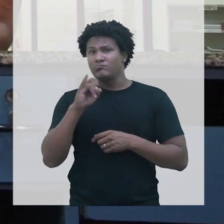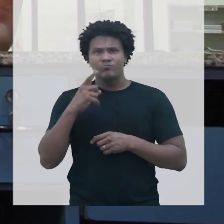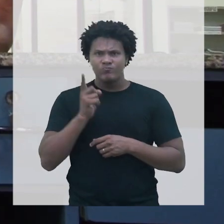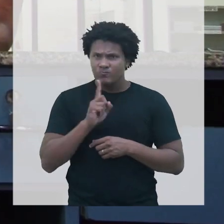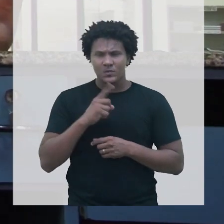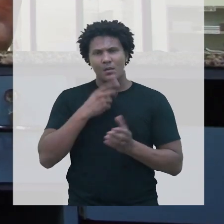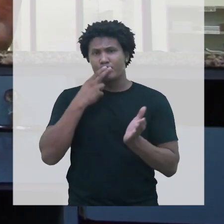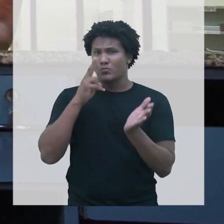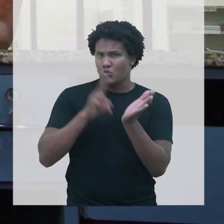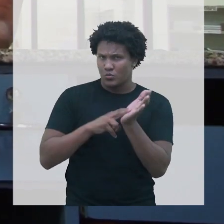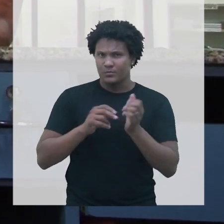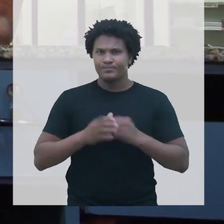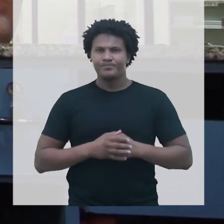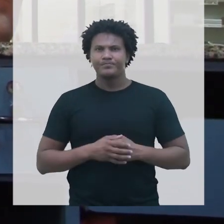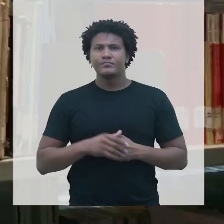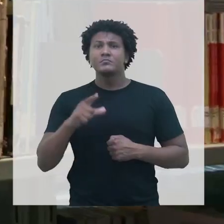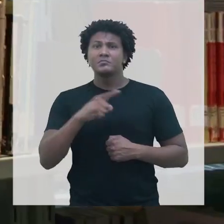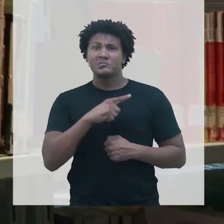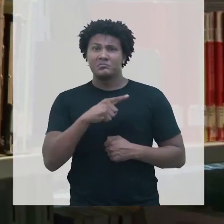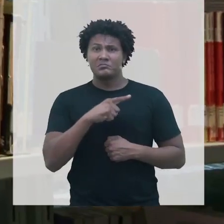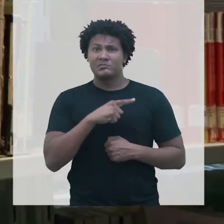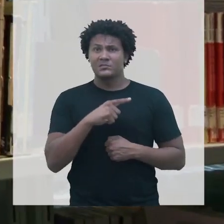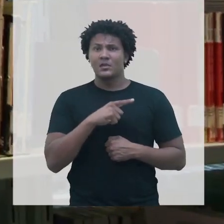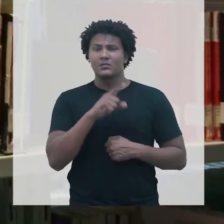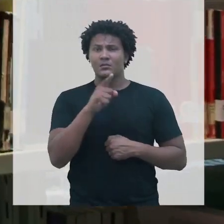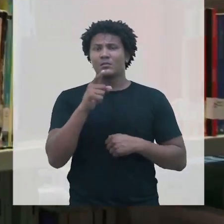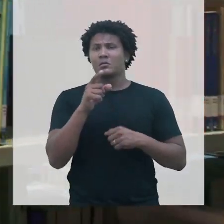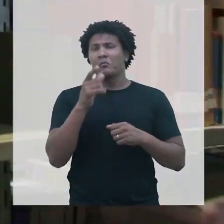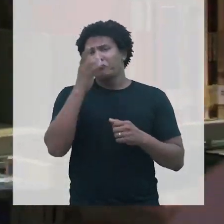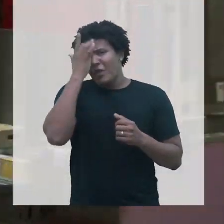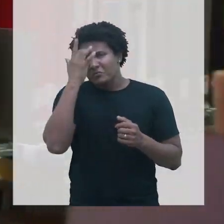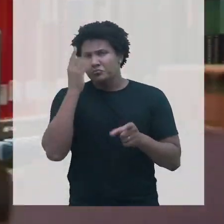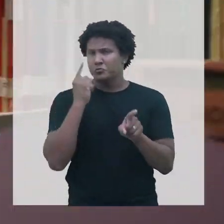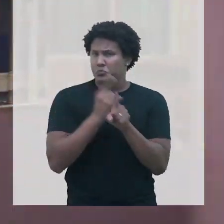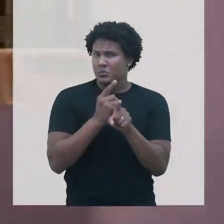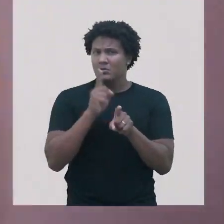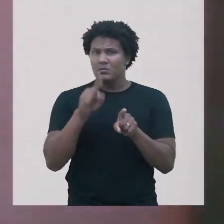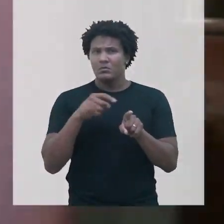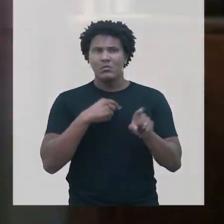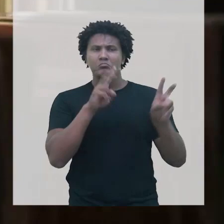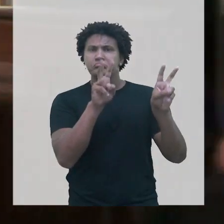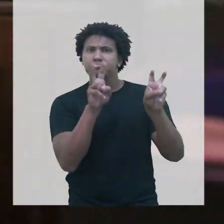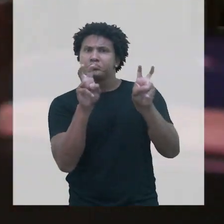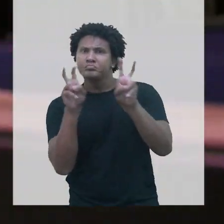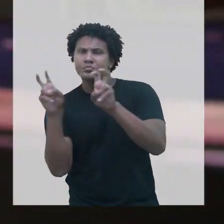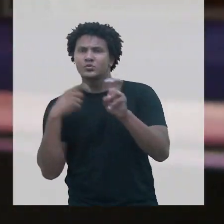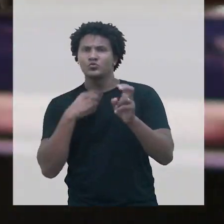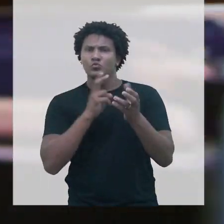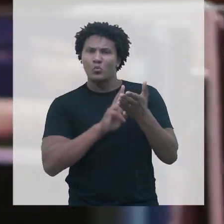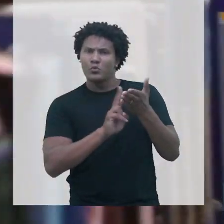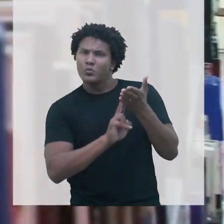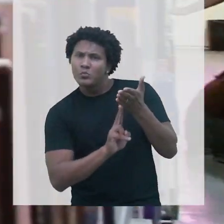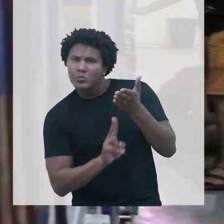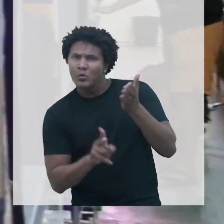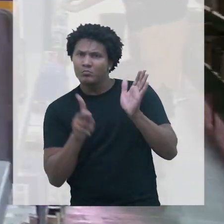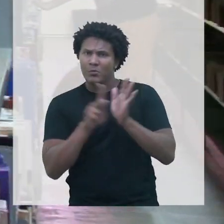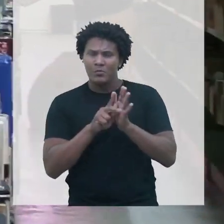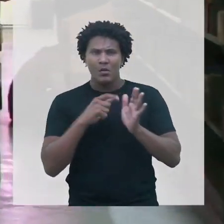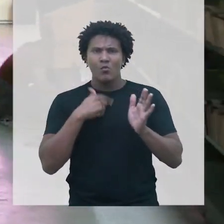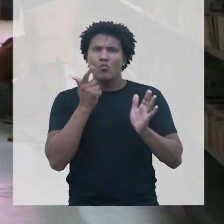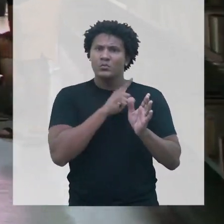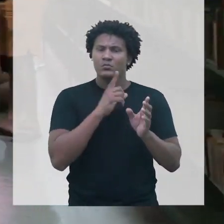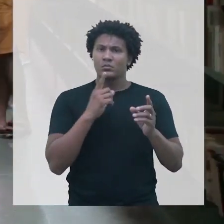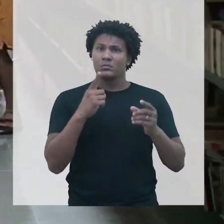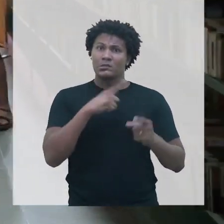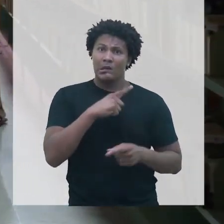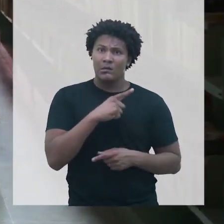multa de 31 centavos por dia. E para encontrar um livro entre tantas estantes, é fácil. Primeiro pesquise pelo título